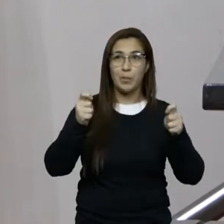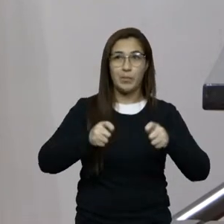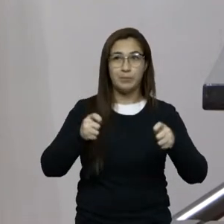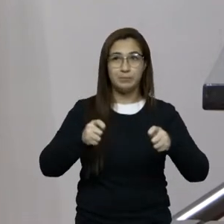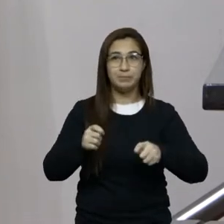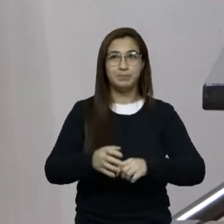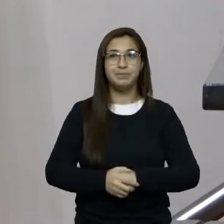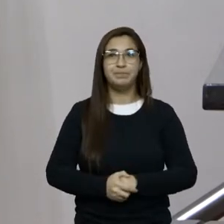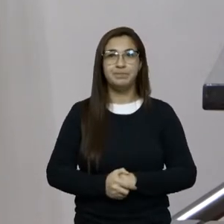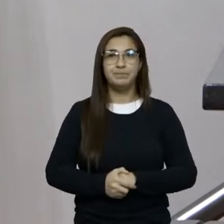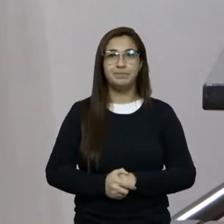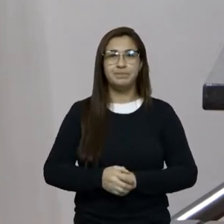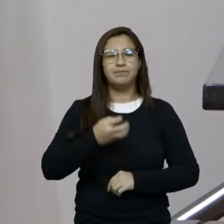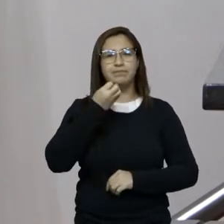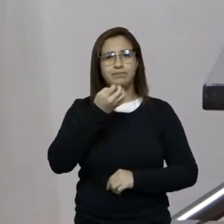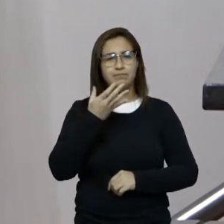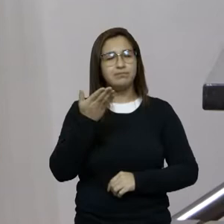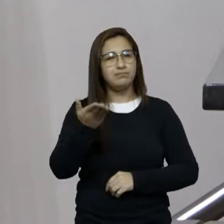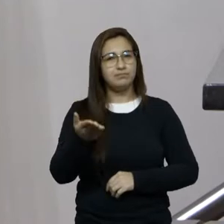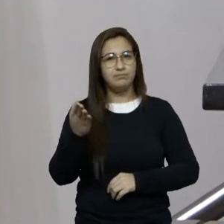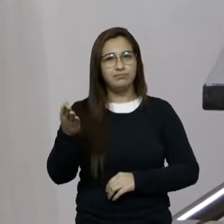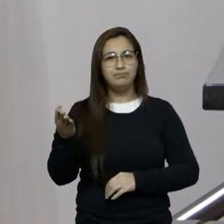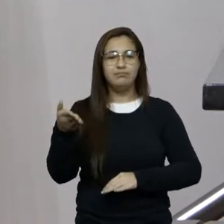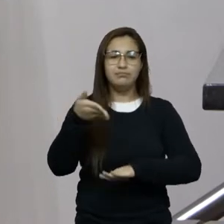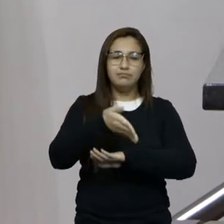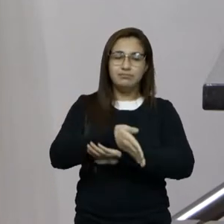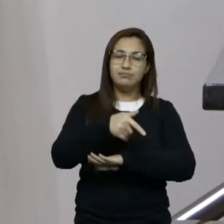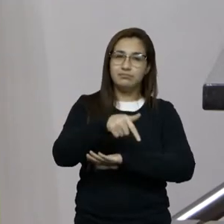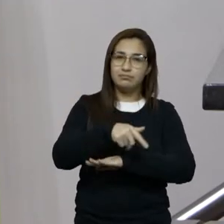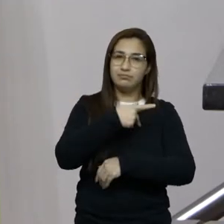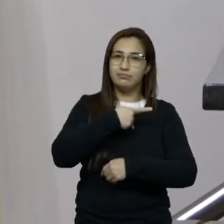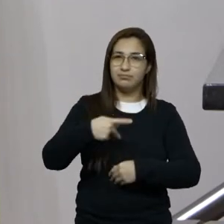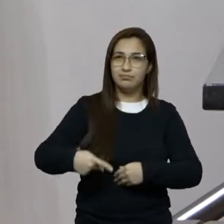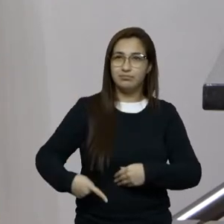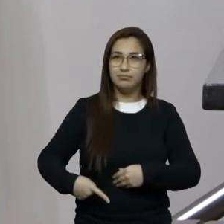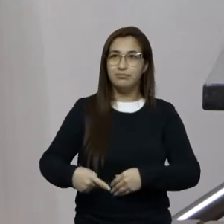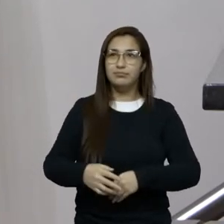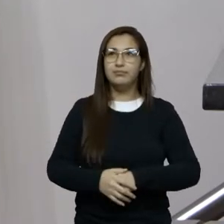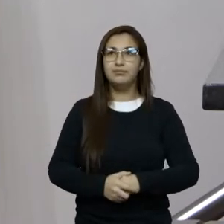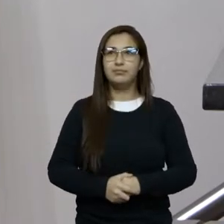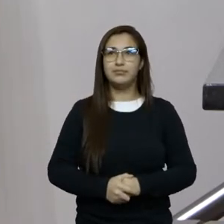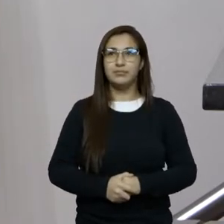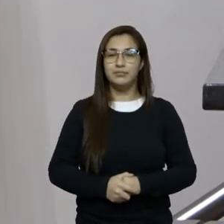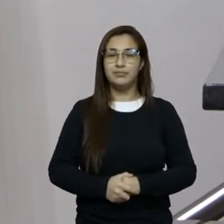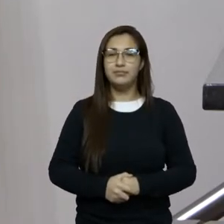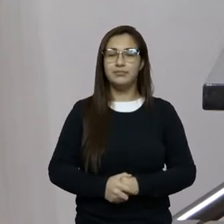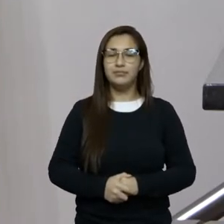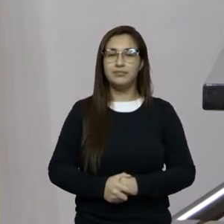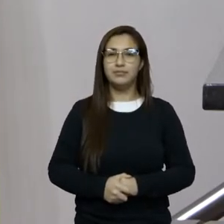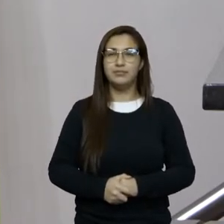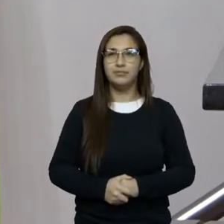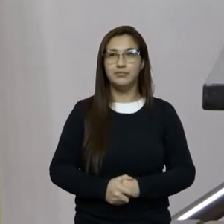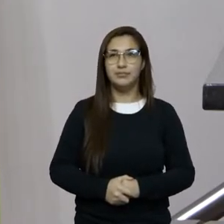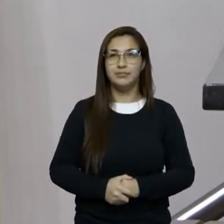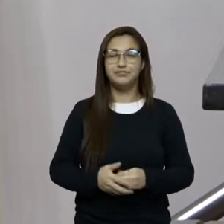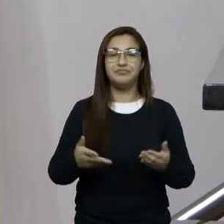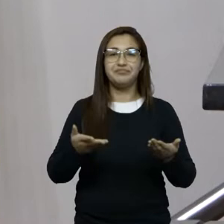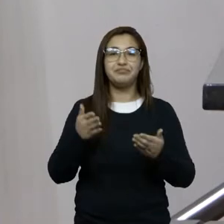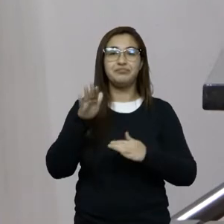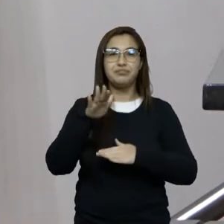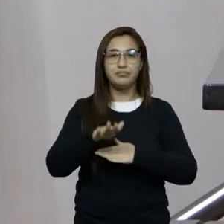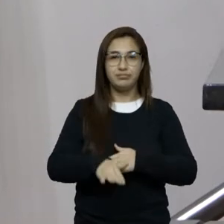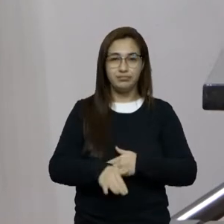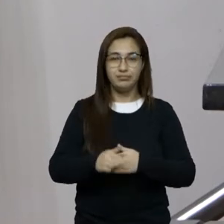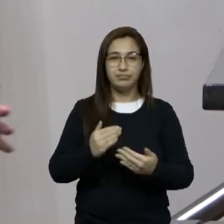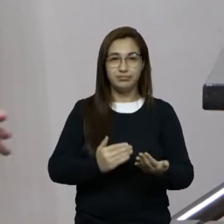e muito bom tê-lo aqui na presidência dessa seção e é eu gostaria de fazer um pronunciamento nesta tarde